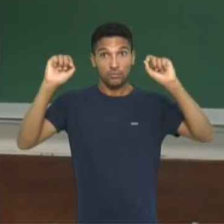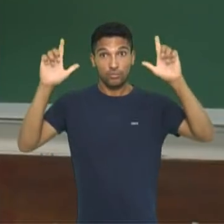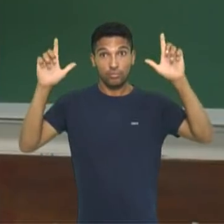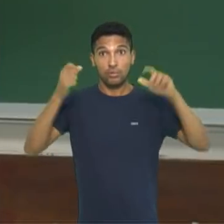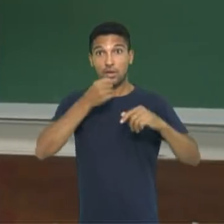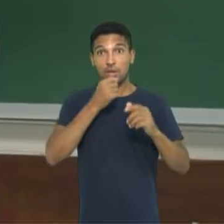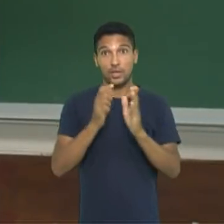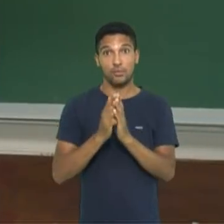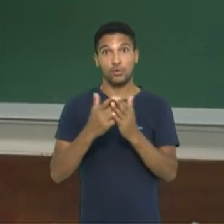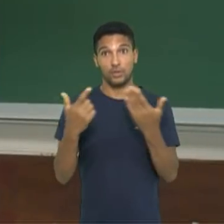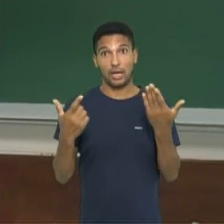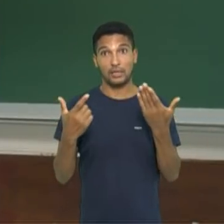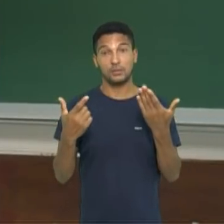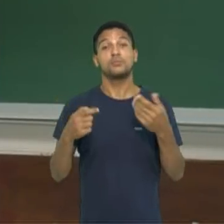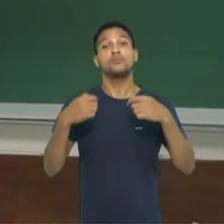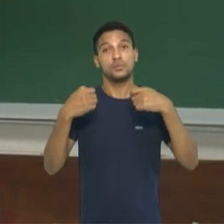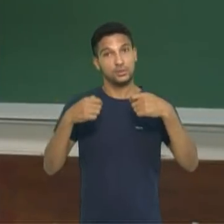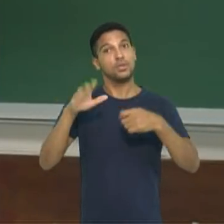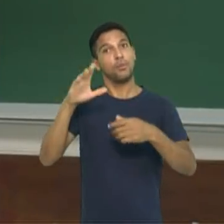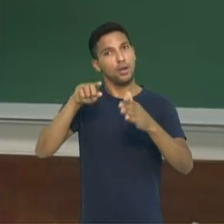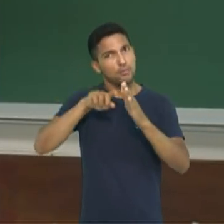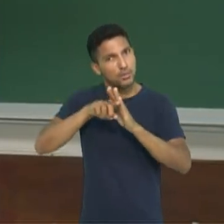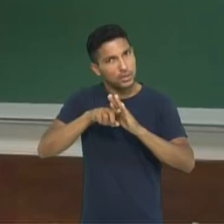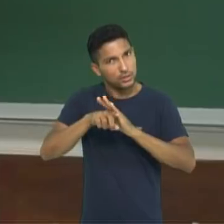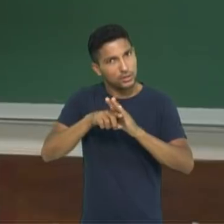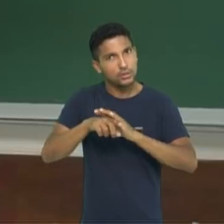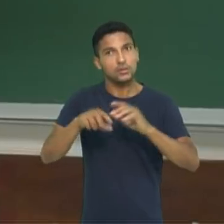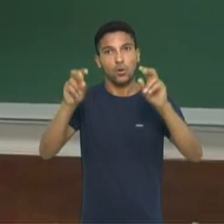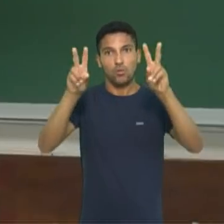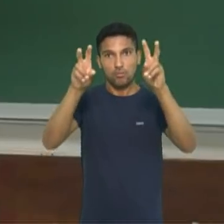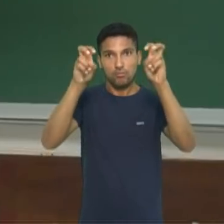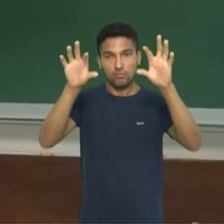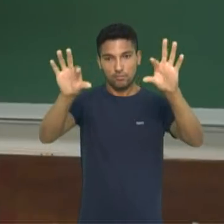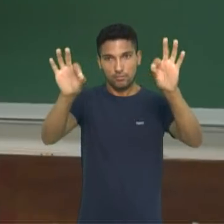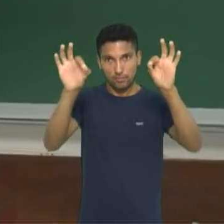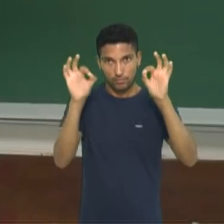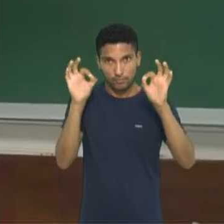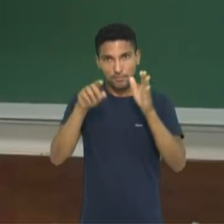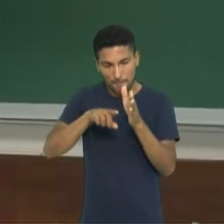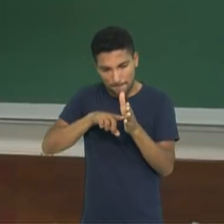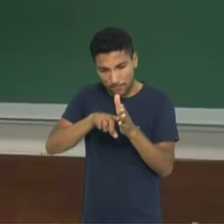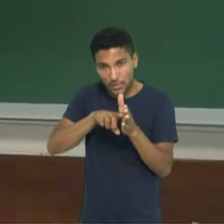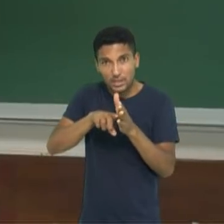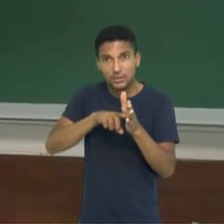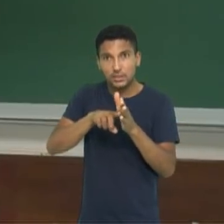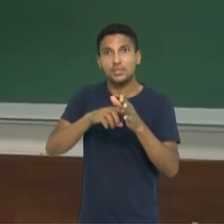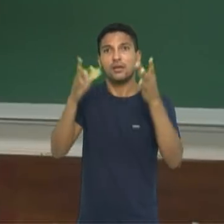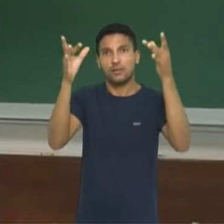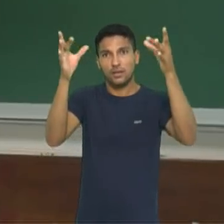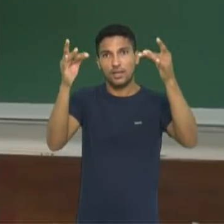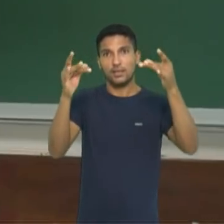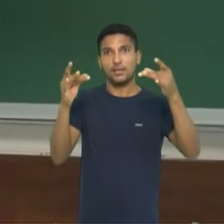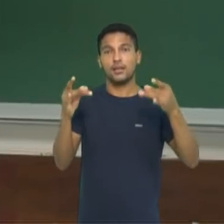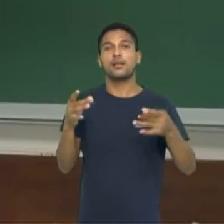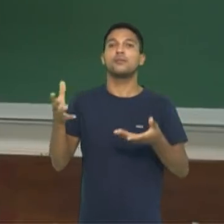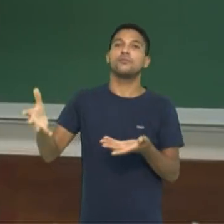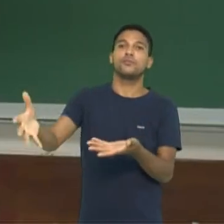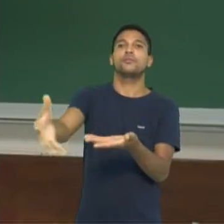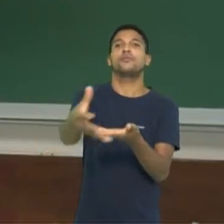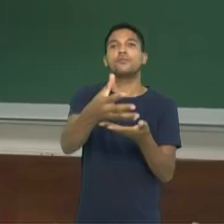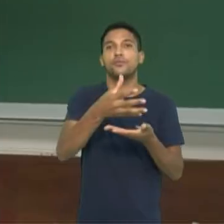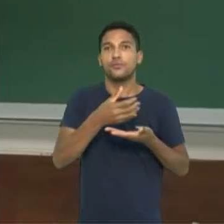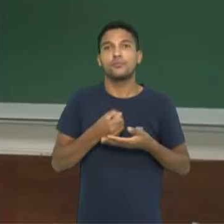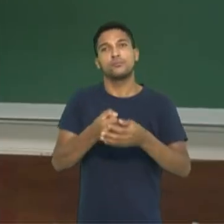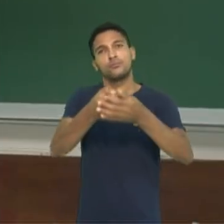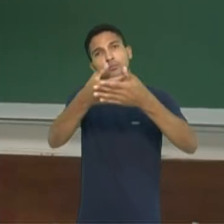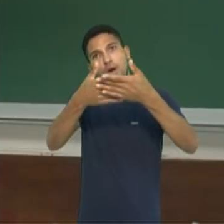abrangência maior, uma maior amplitude, né? Porque tem que trazer mais elementos a respeito do mesmo assunto que está sendo